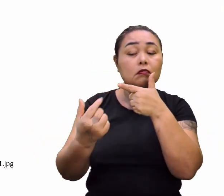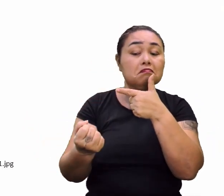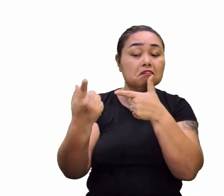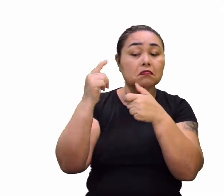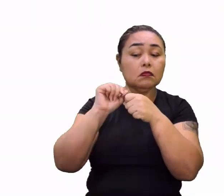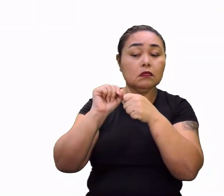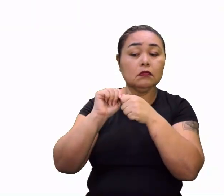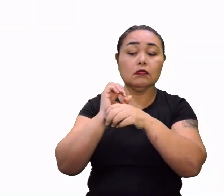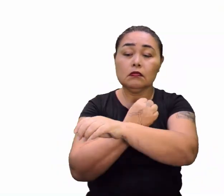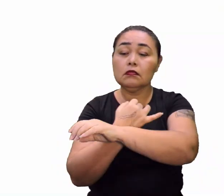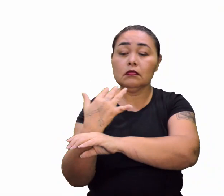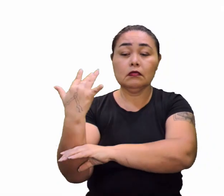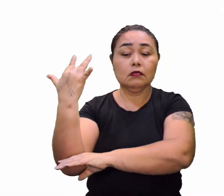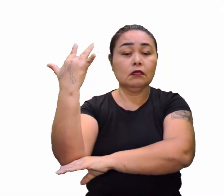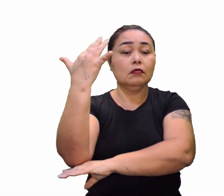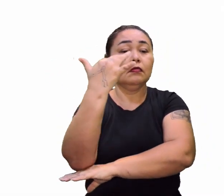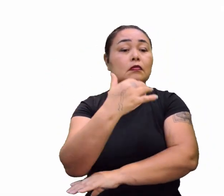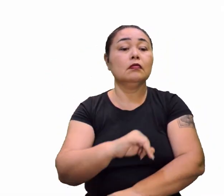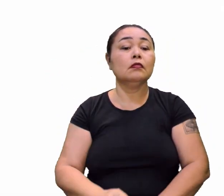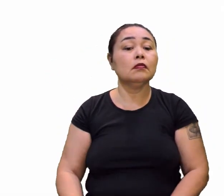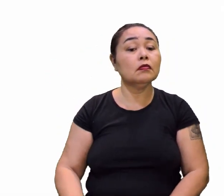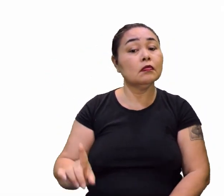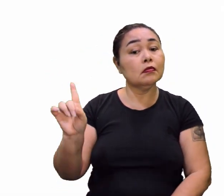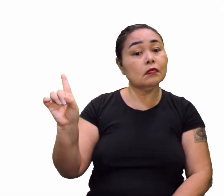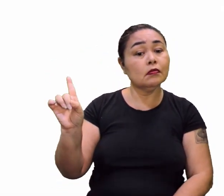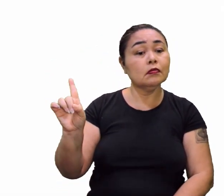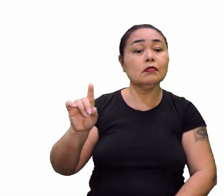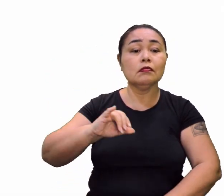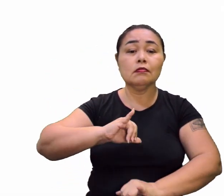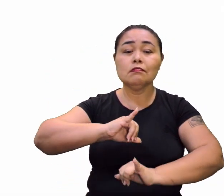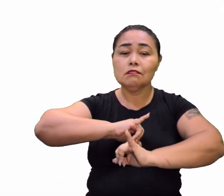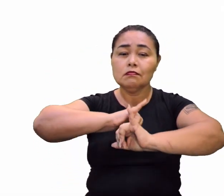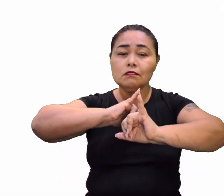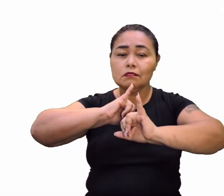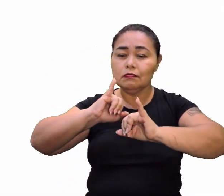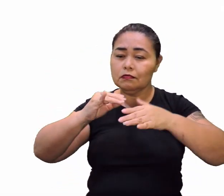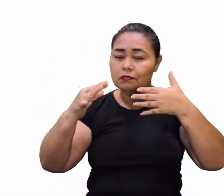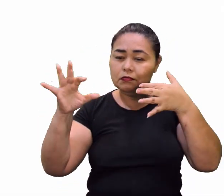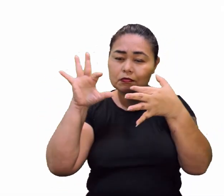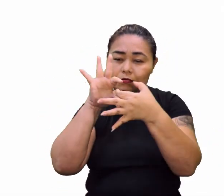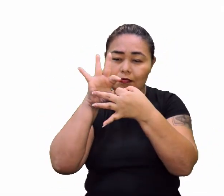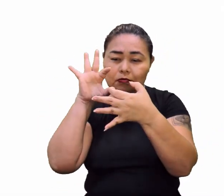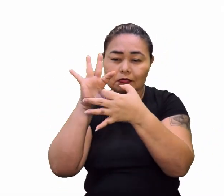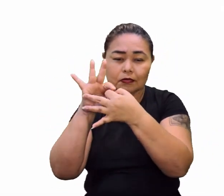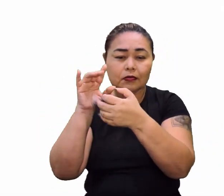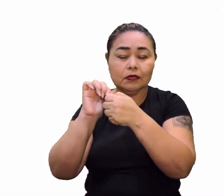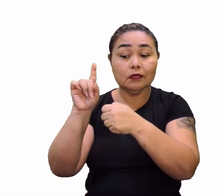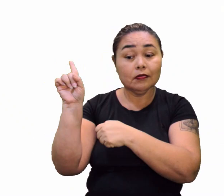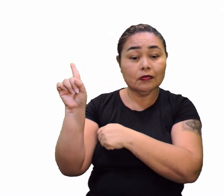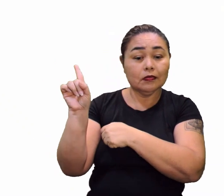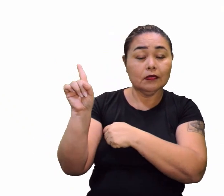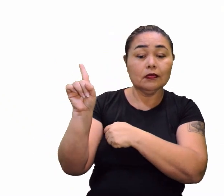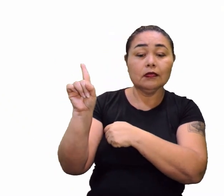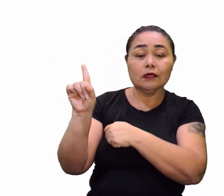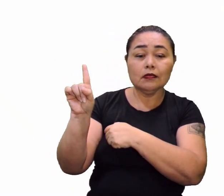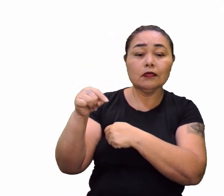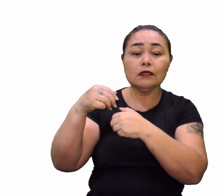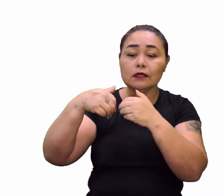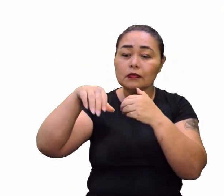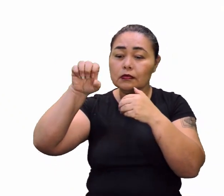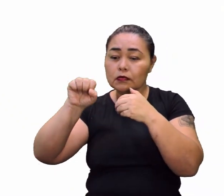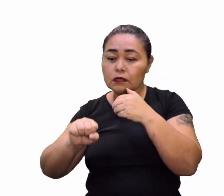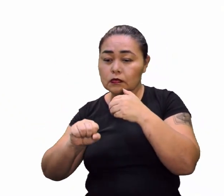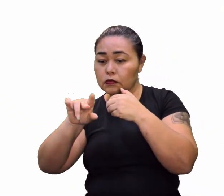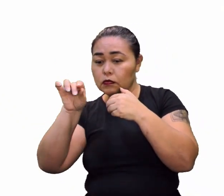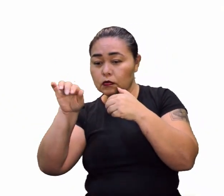a questão ambiental. Exato, professor. E aí, ó, o grande caminho para a integração. Então, a gente tinha aí, olha só, lá do sul-sudeste